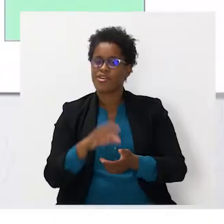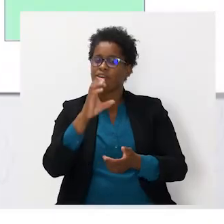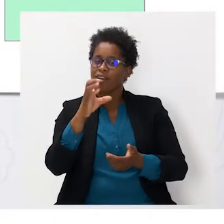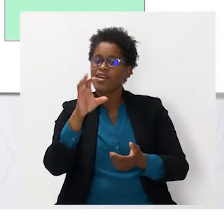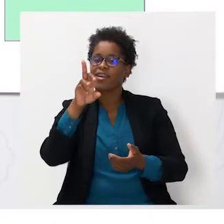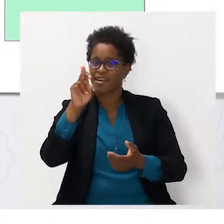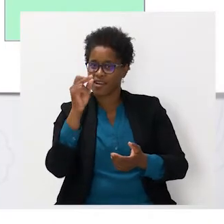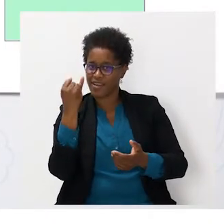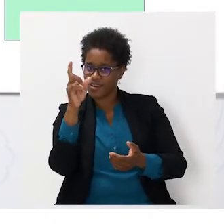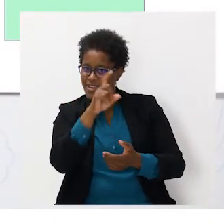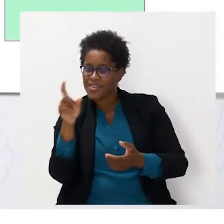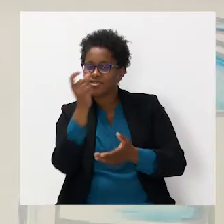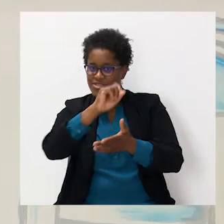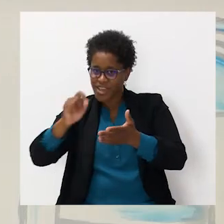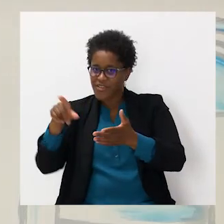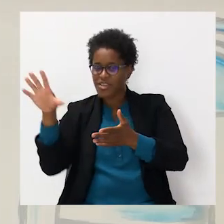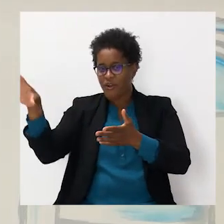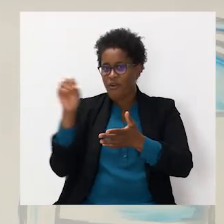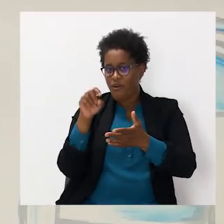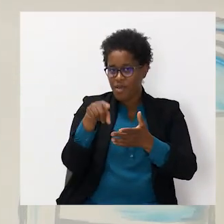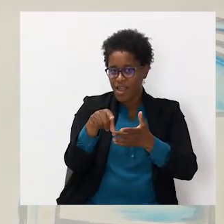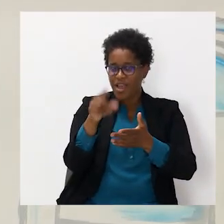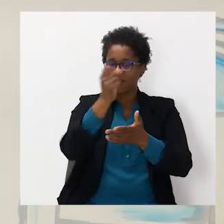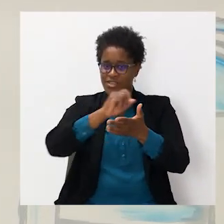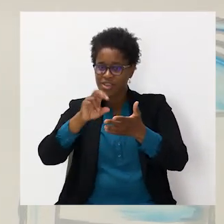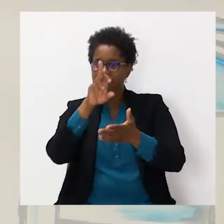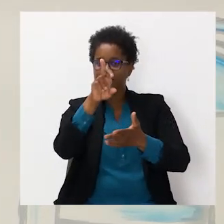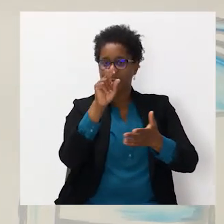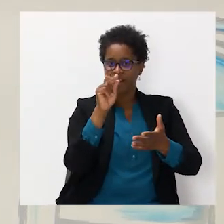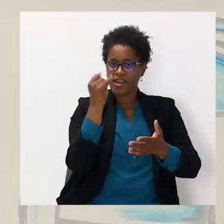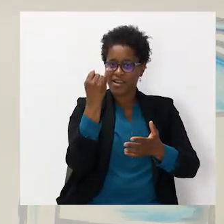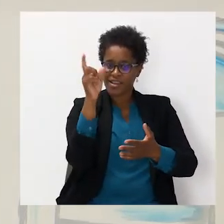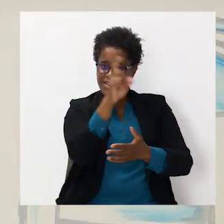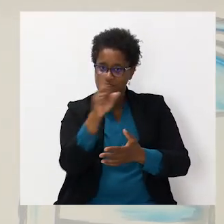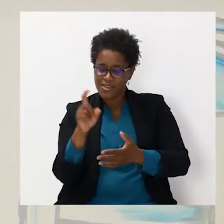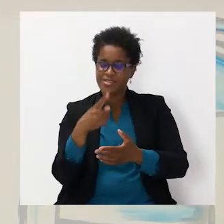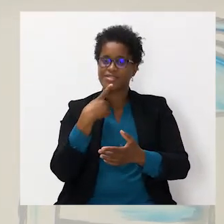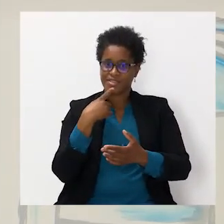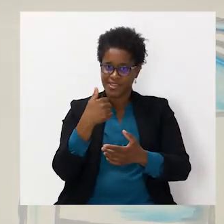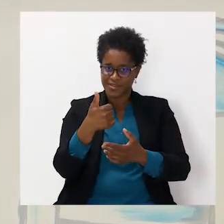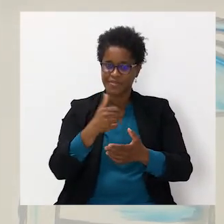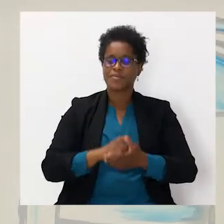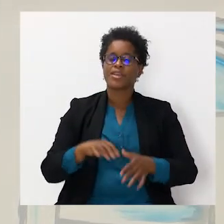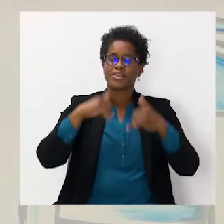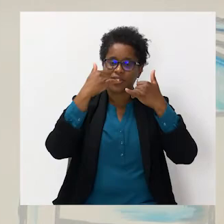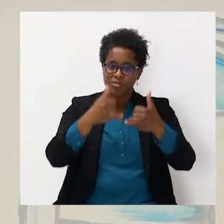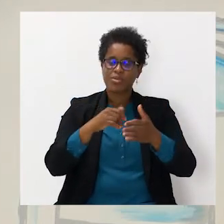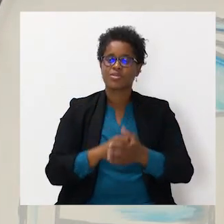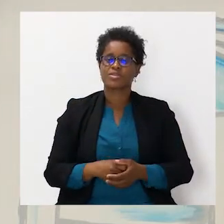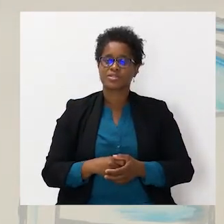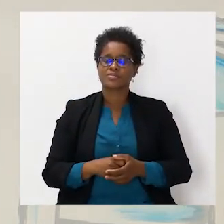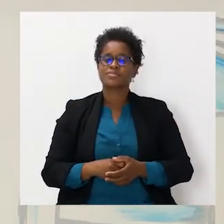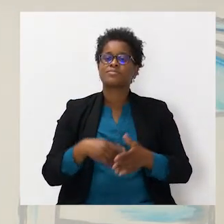a raiz que fica aqui. A cenoura é a própria raiz da planta, certo? Depois, de que